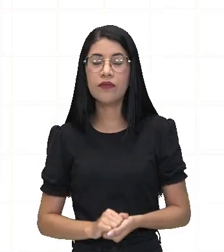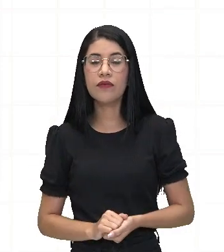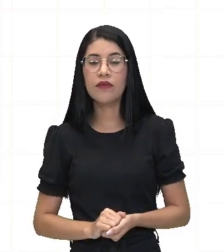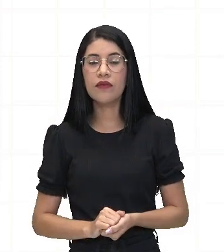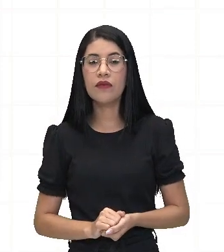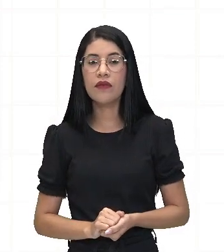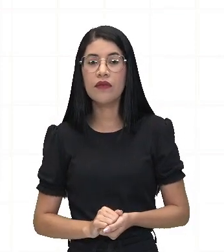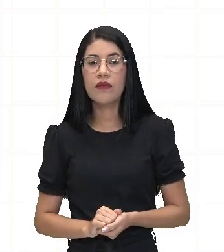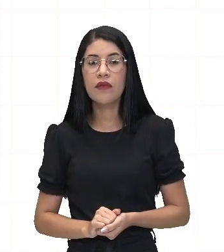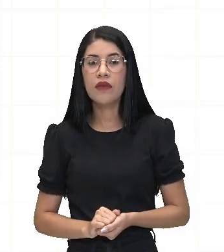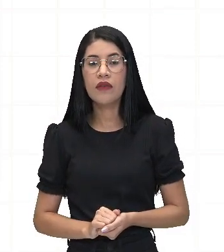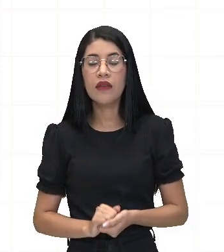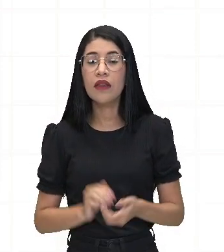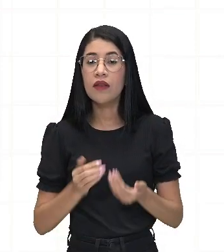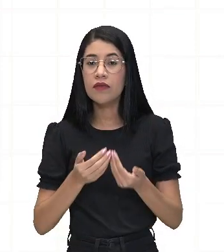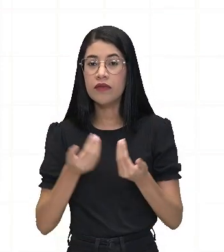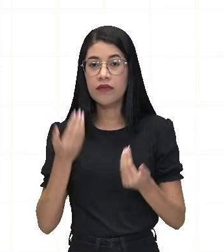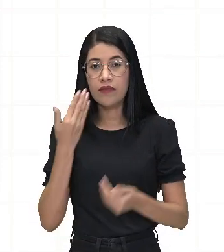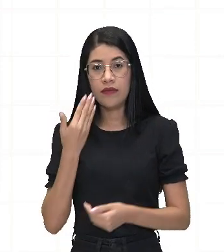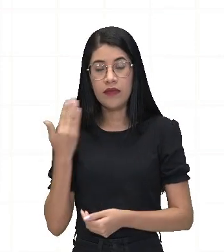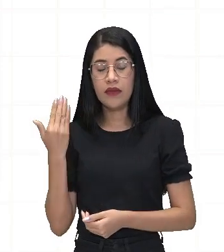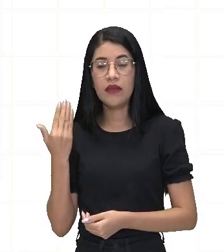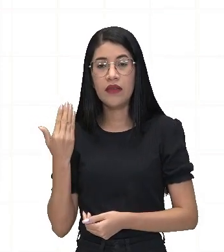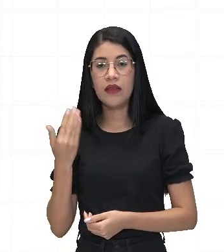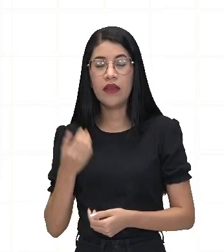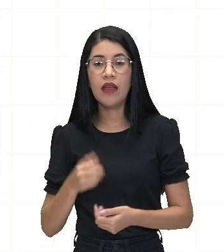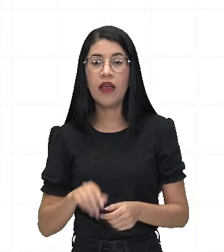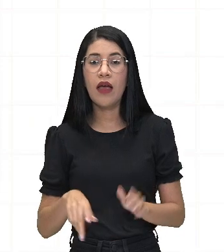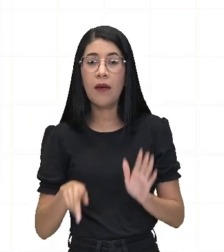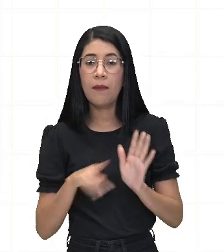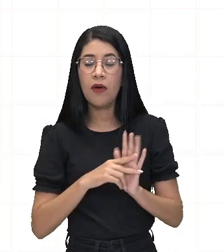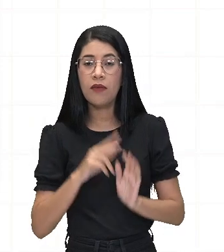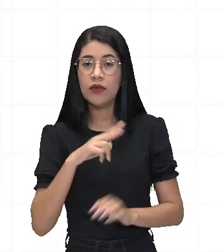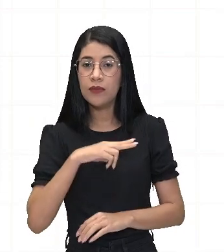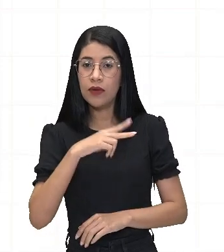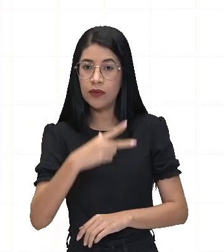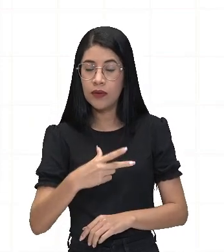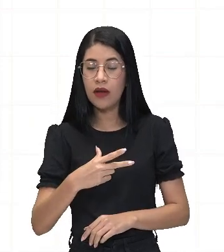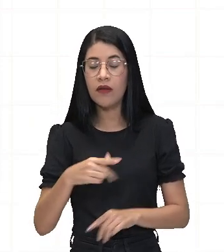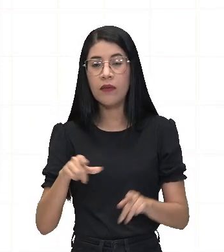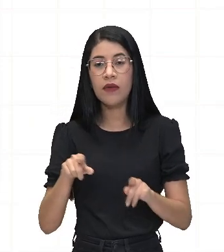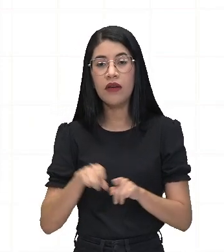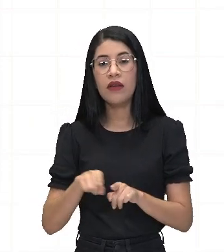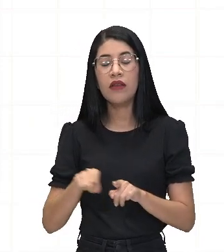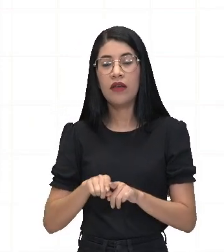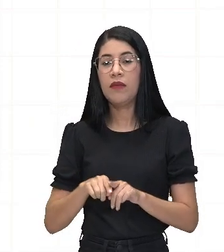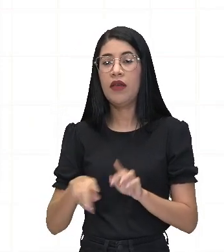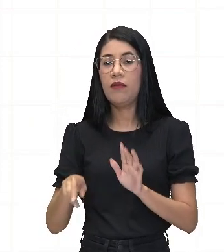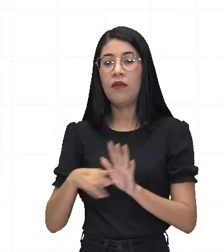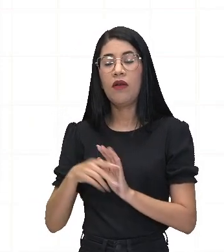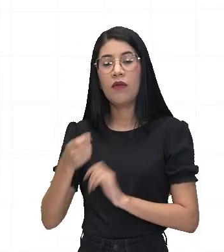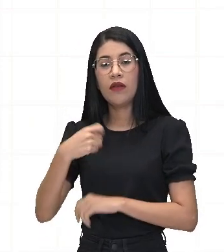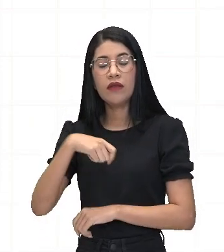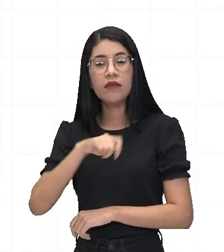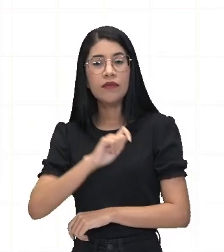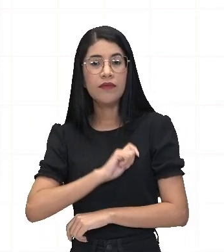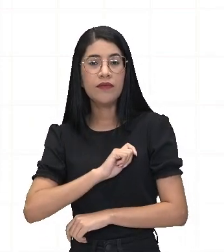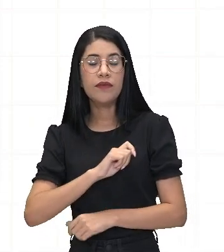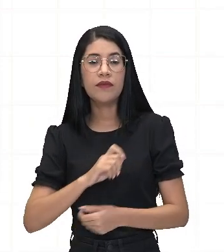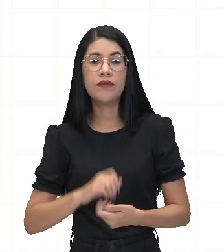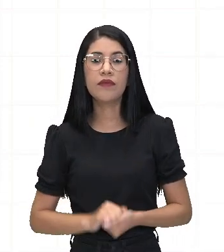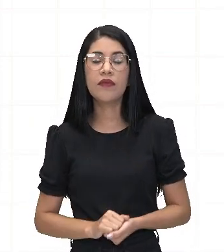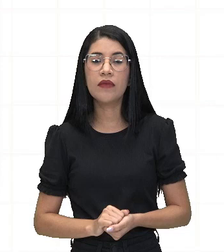nova divisão, os territórios que pertenciam a Portugal, né, e os territórios aí da Espanha. Então, nós temos